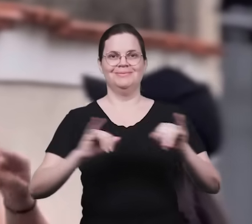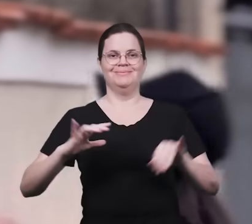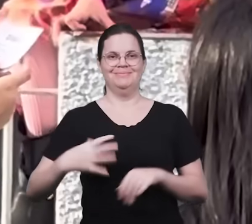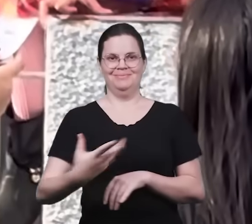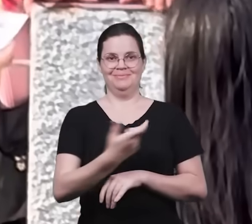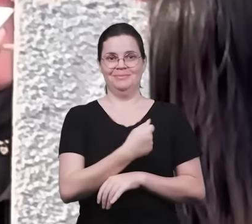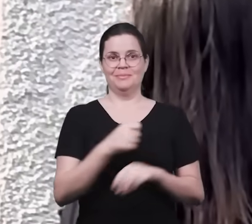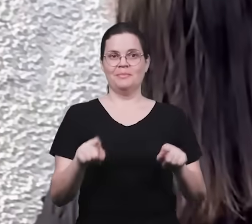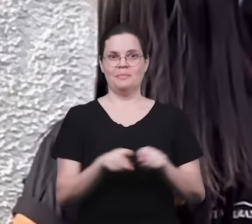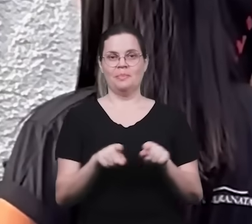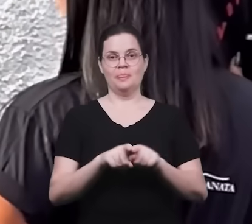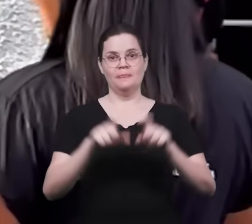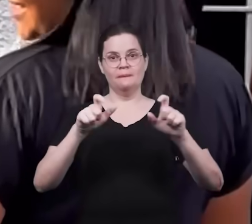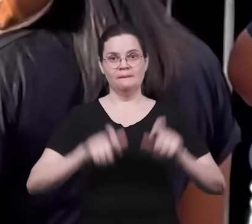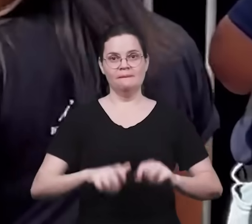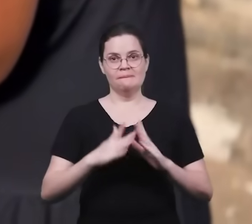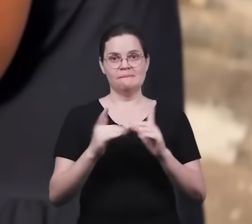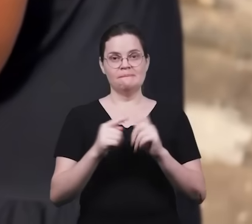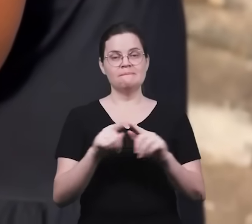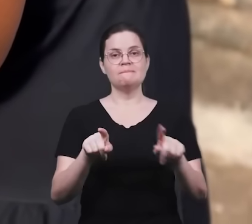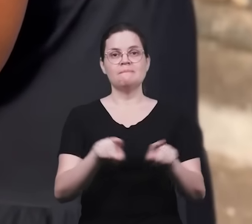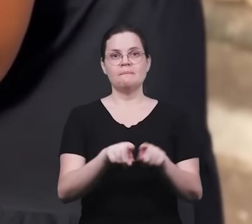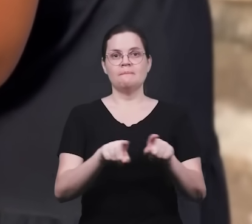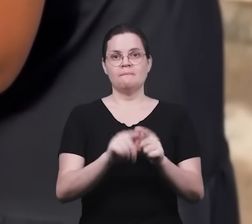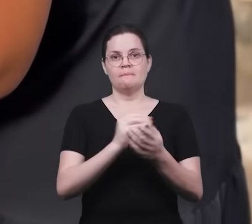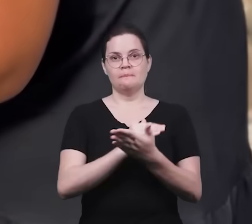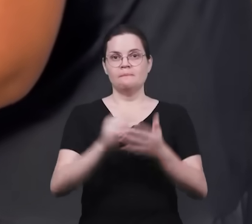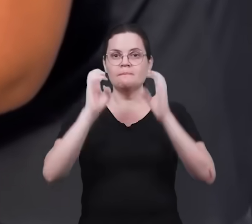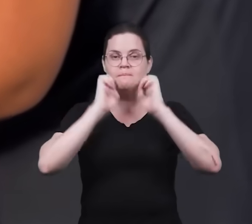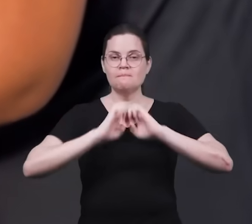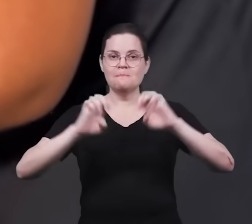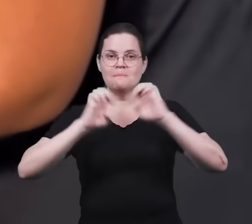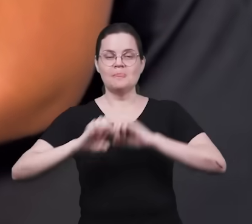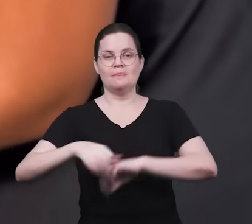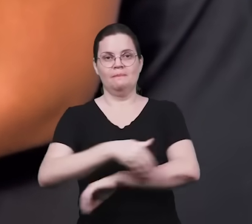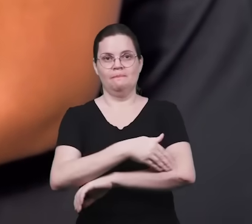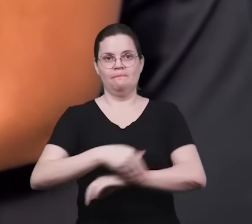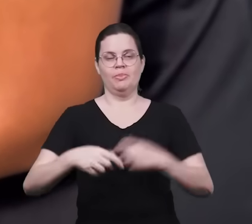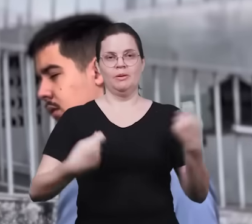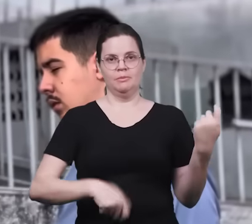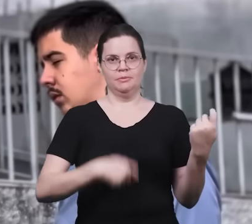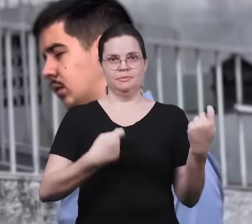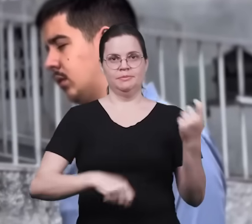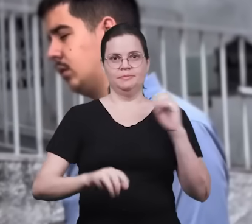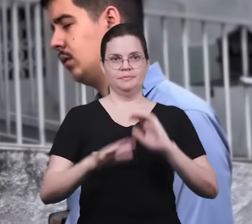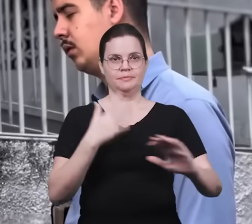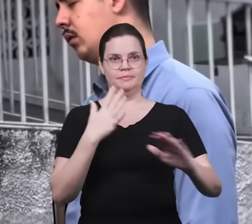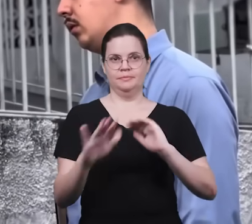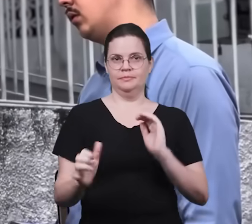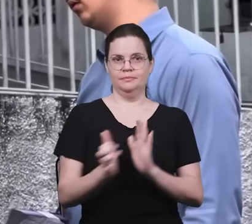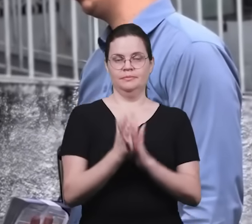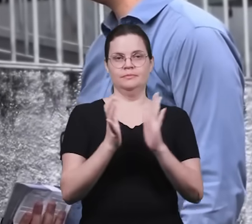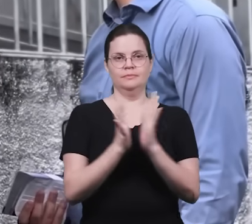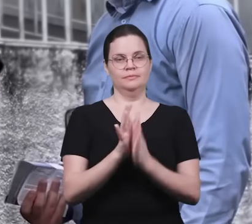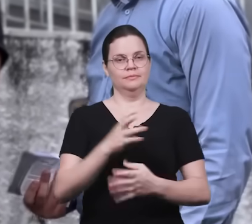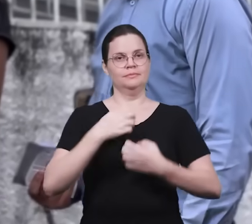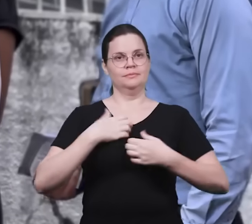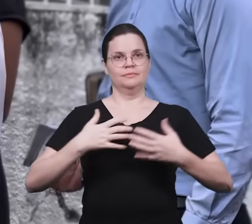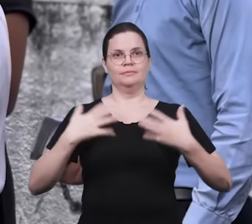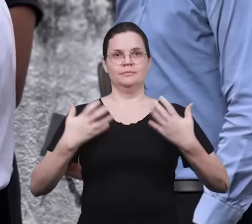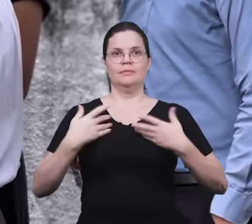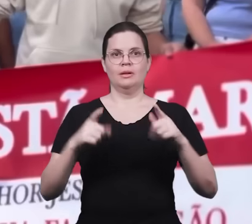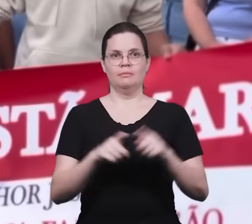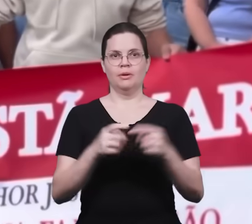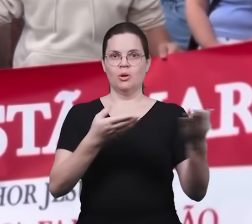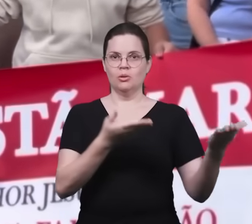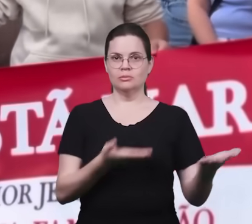Na ICM de Aurucã, o dia começou com a evangelização nas ruas, louvores entoados com alegria, convites